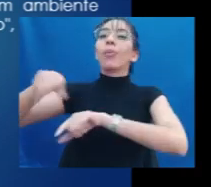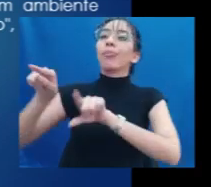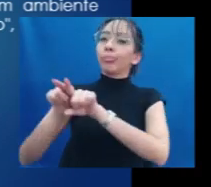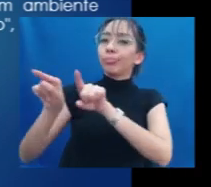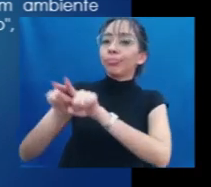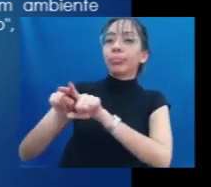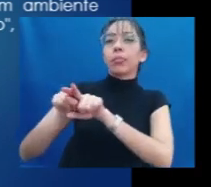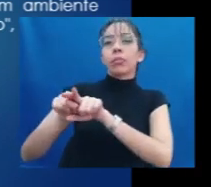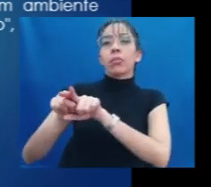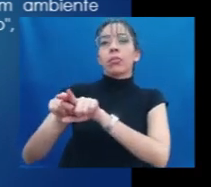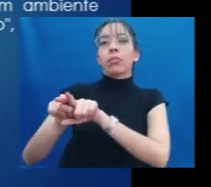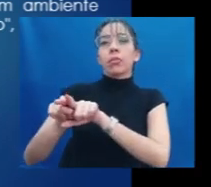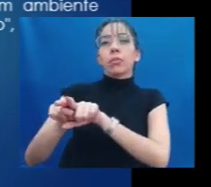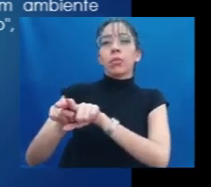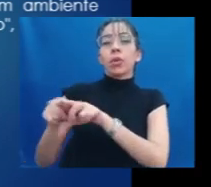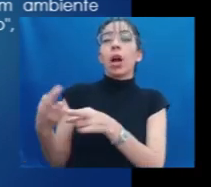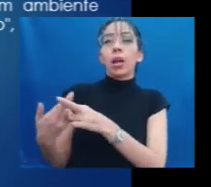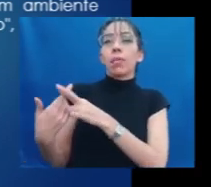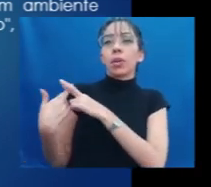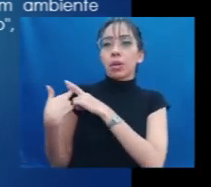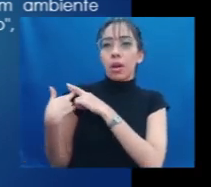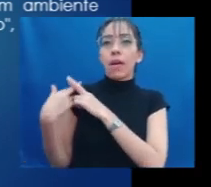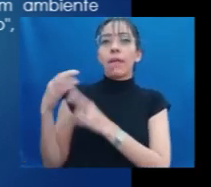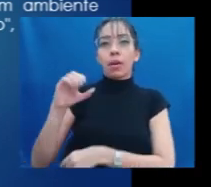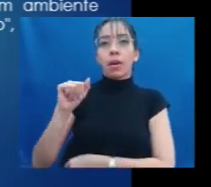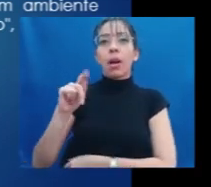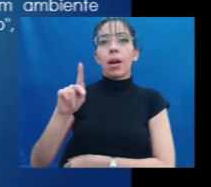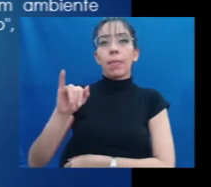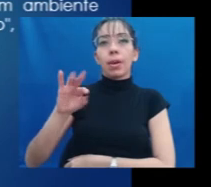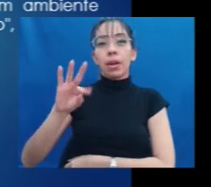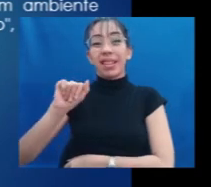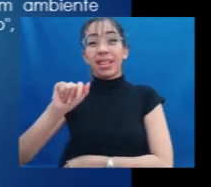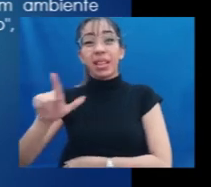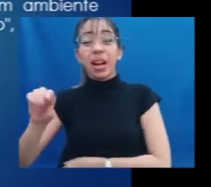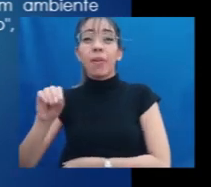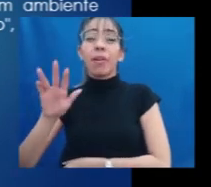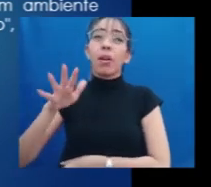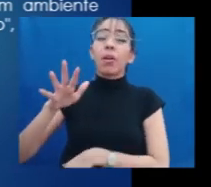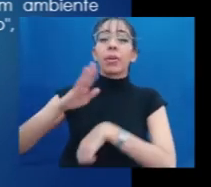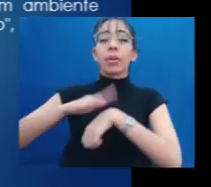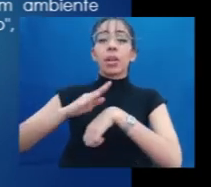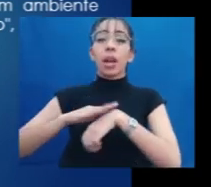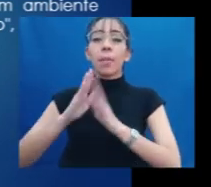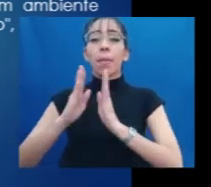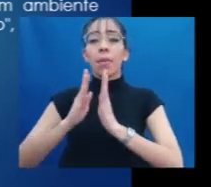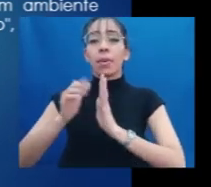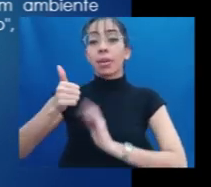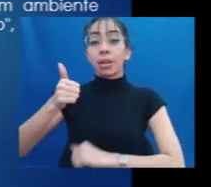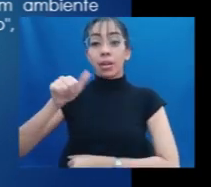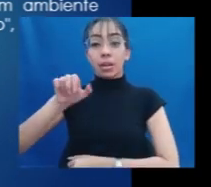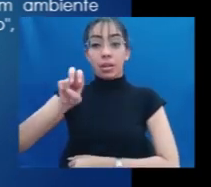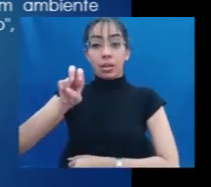cheiro se espalharam pela Avenida Guanambi, né, e de acordo com o capitão Felipe Ribeiro do Corpo de Bombeiros, o fogo já estava em estágio avançado,